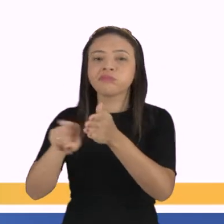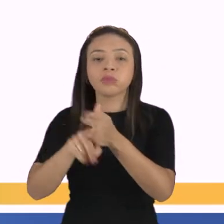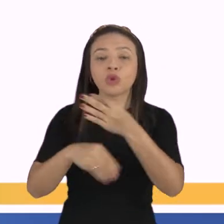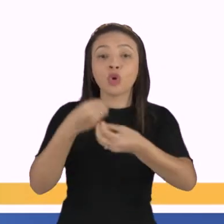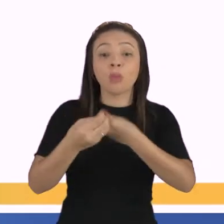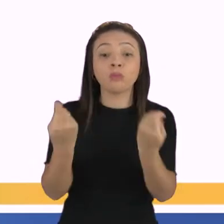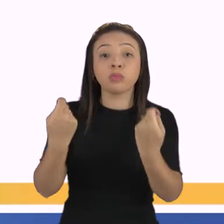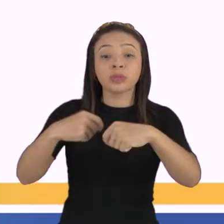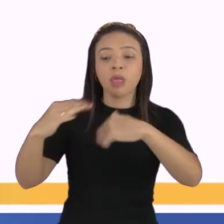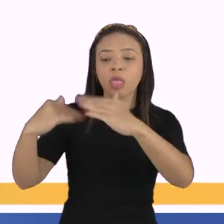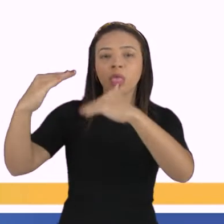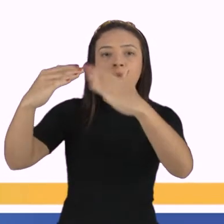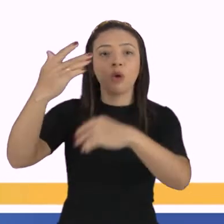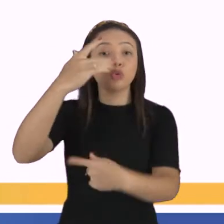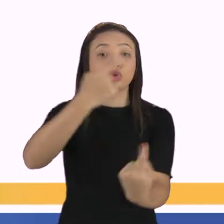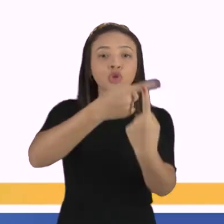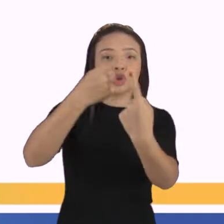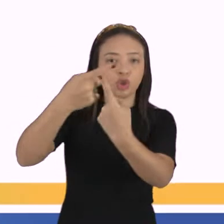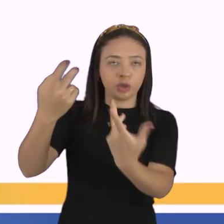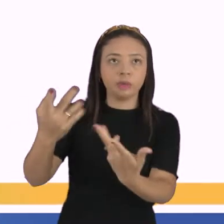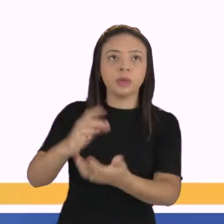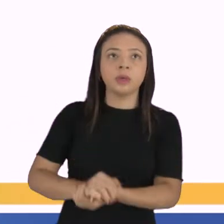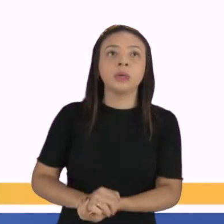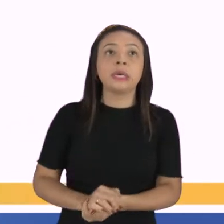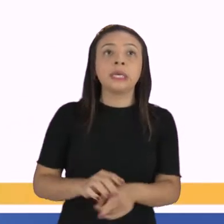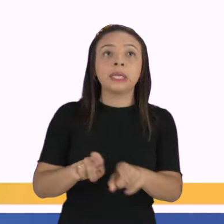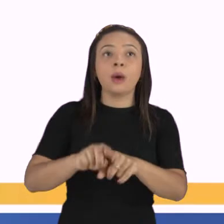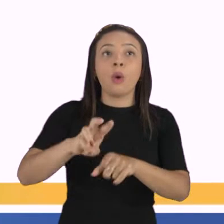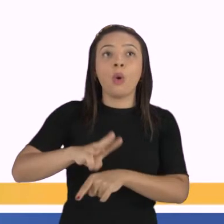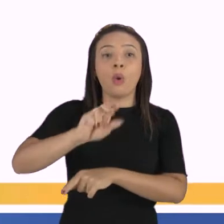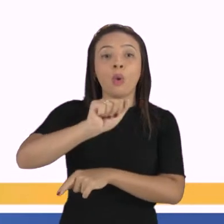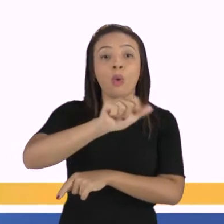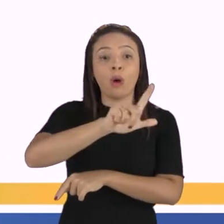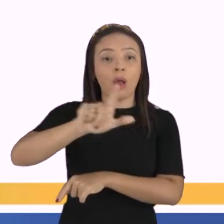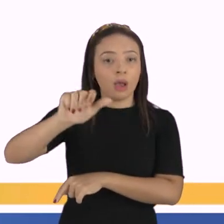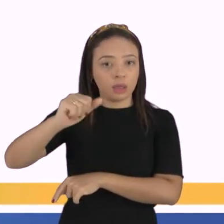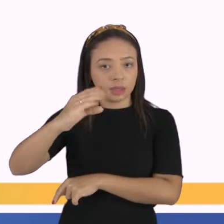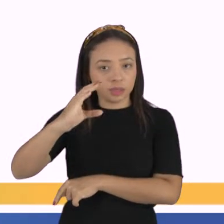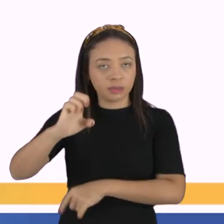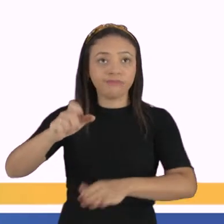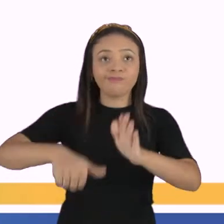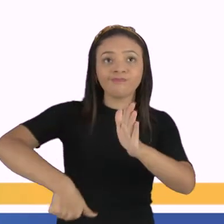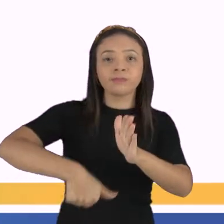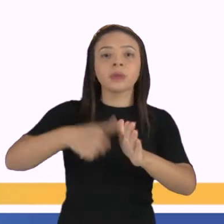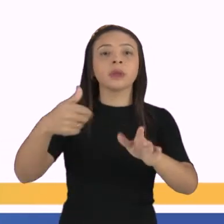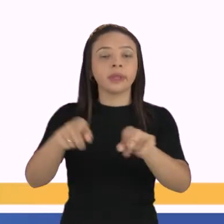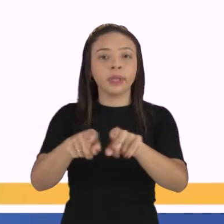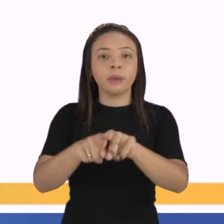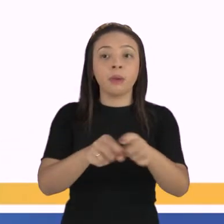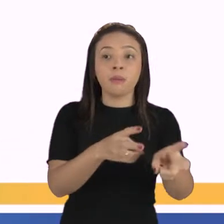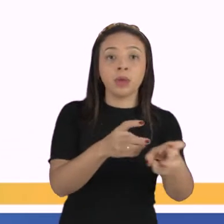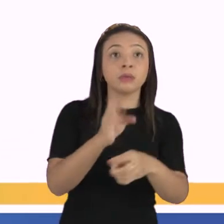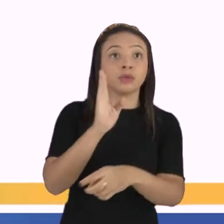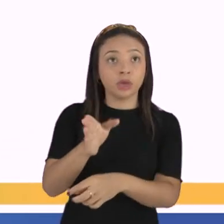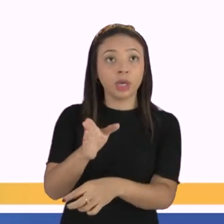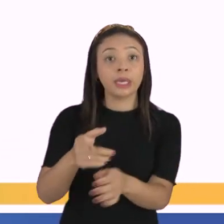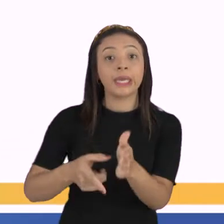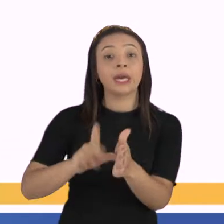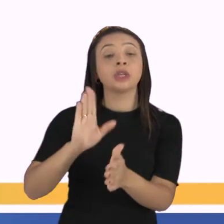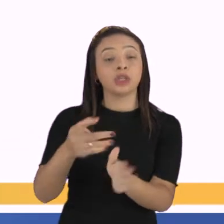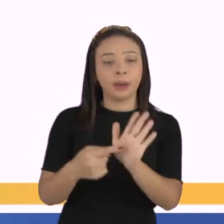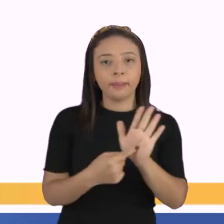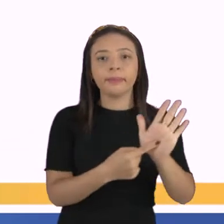das espécies. Alfred Wallace foi um dos pioneiros e ele percebeu, muitos aspectos que Darwin já tinha apontado em